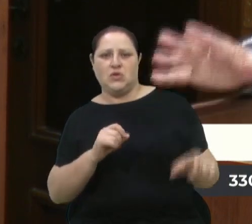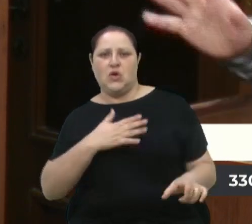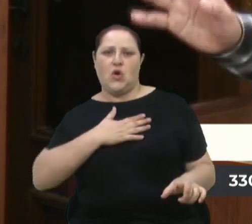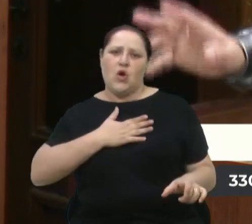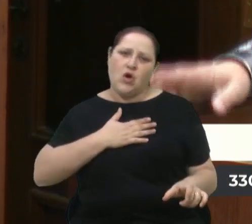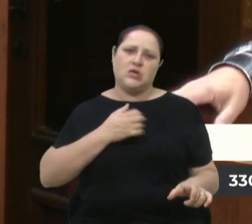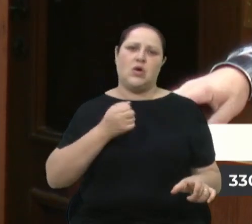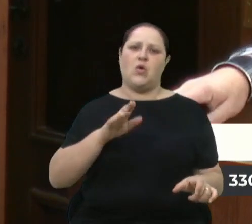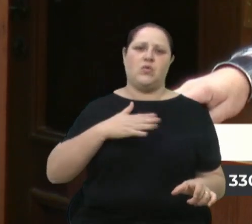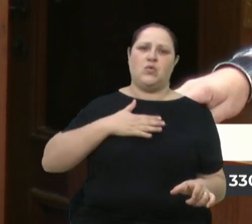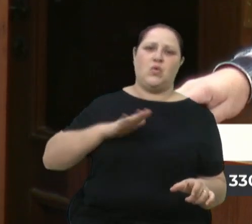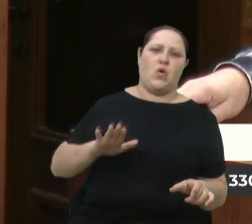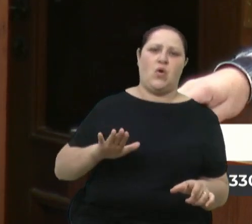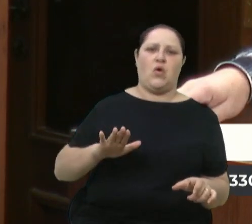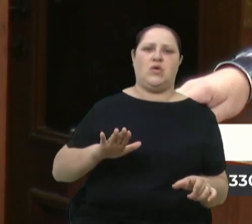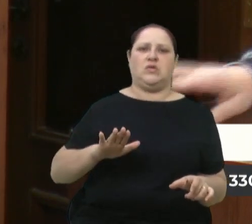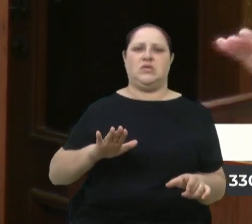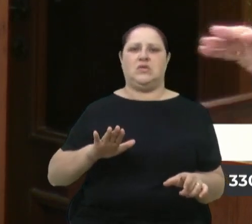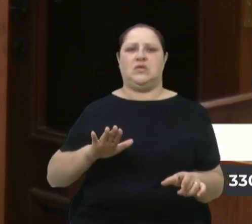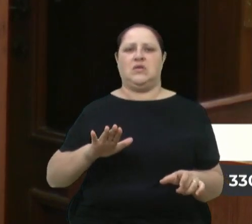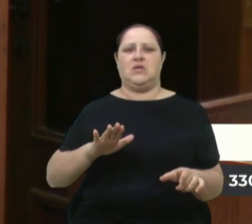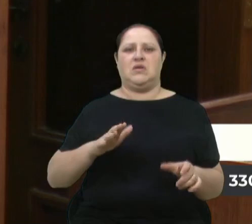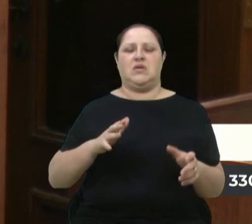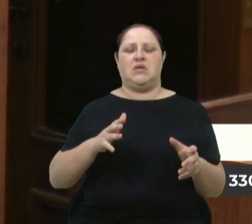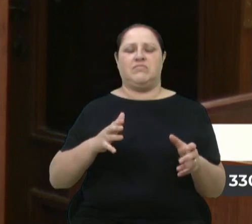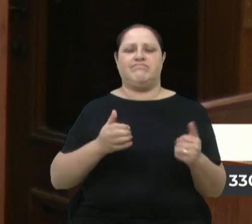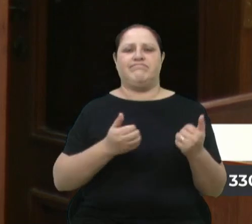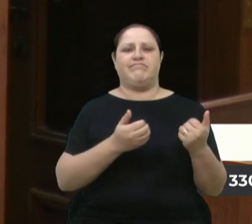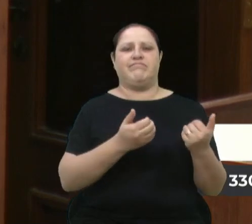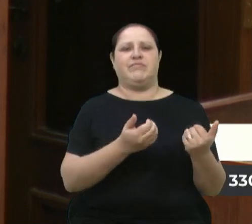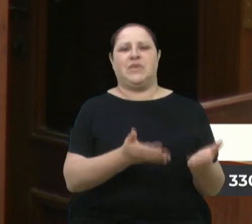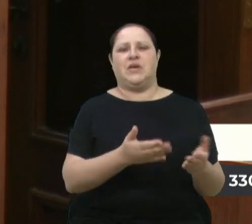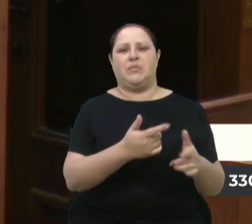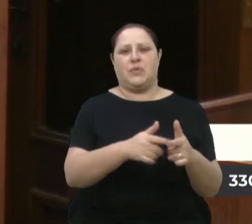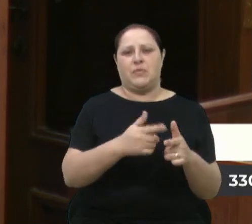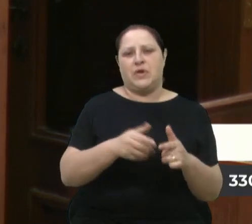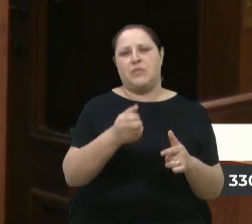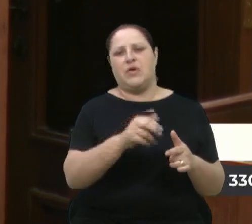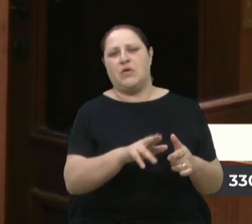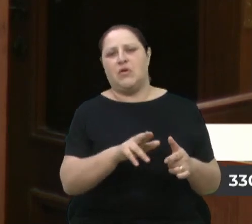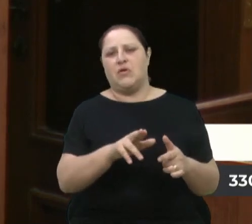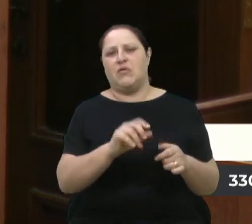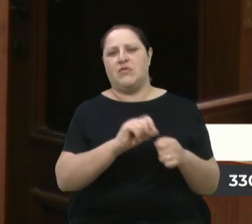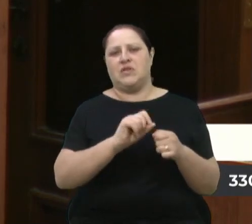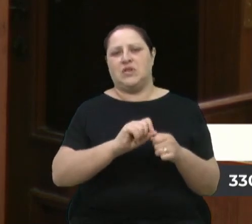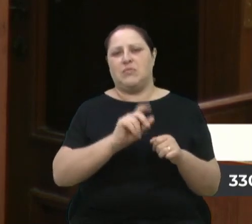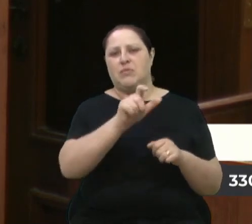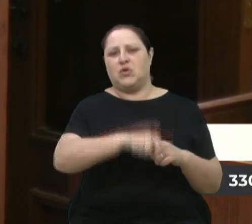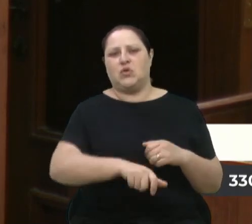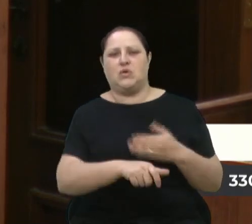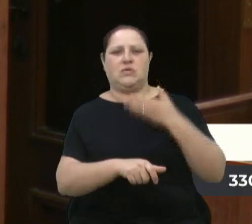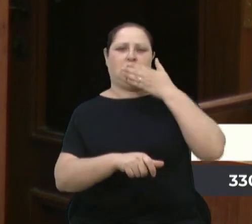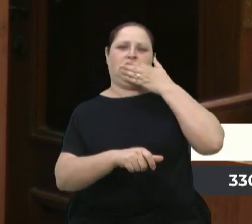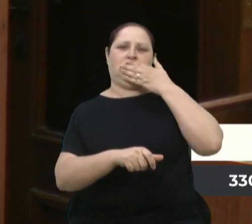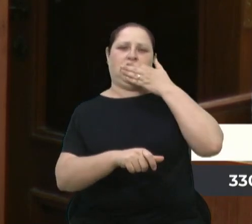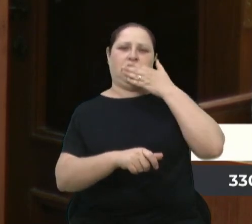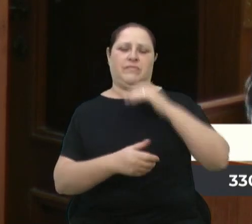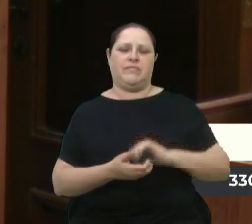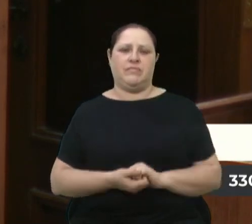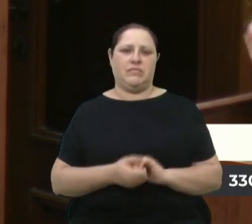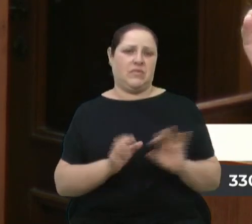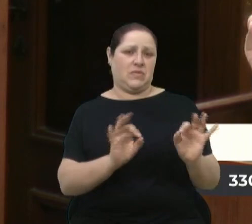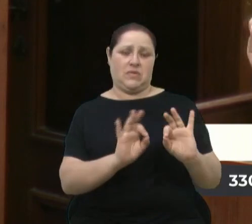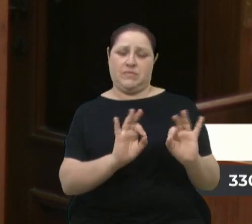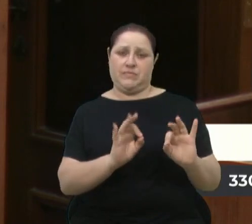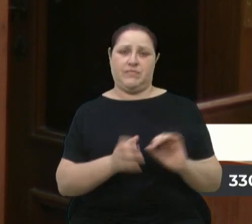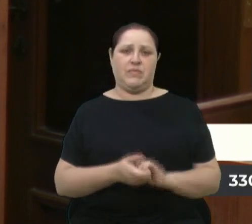ou, eventualmente, para querer calar colega. Não é esse o objetivo. Agi sempre dessa forma e seguirei agindo, porque acho